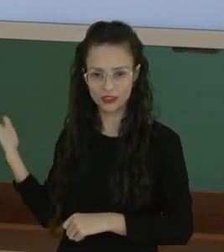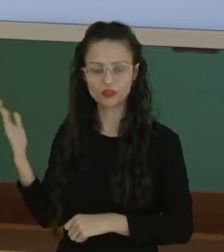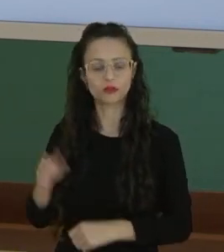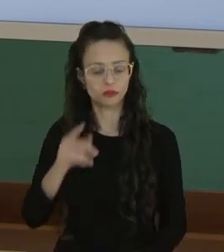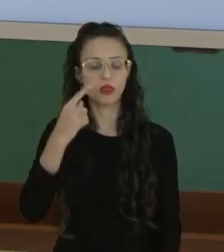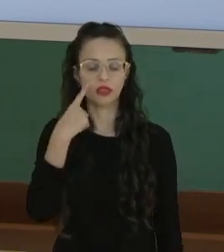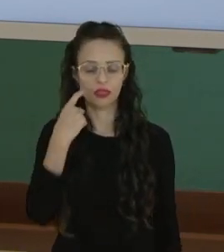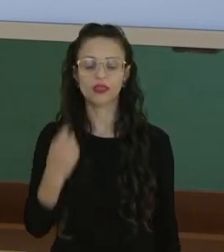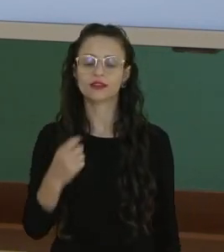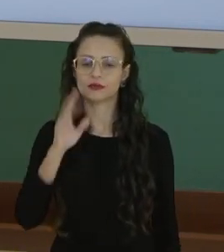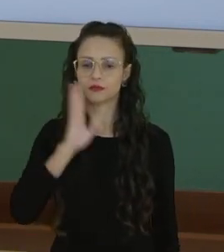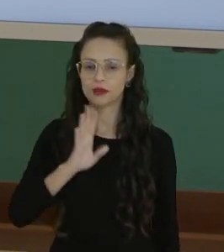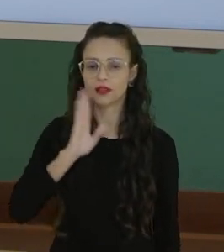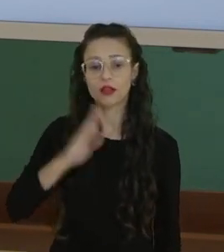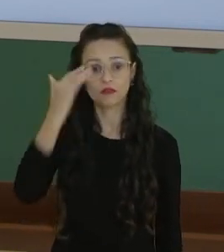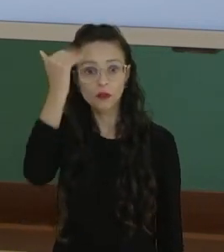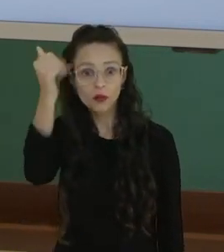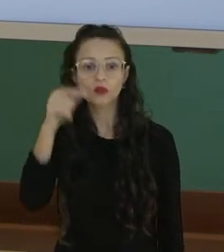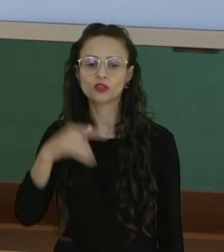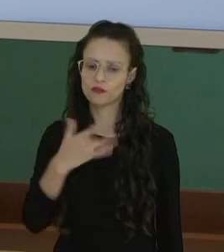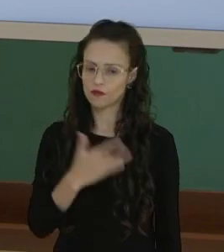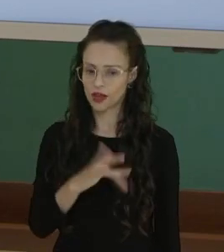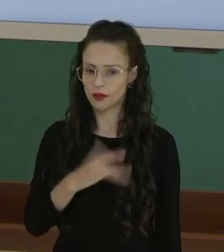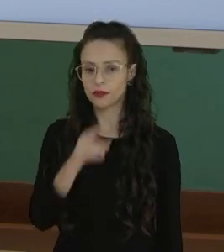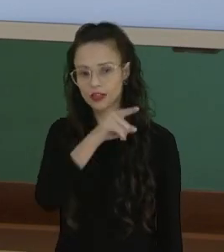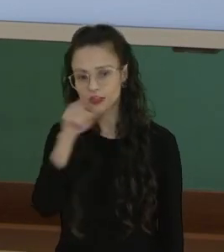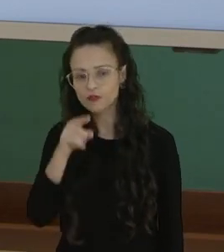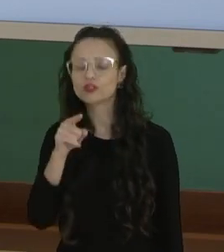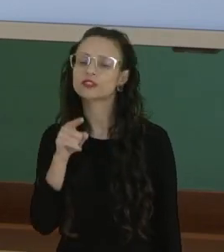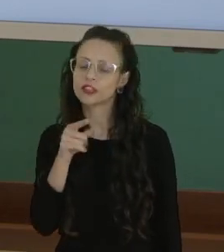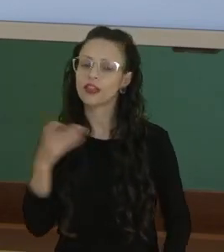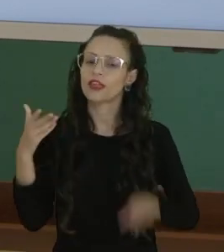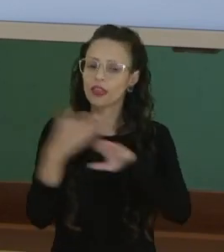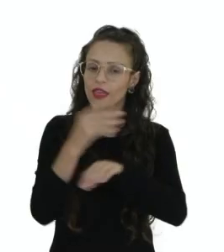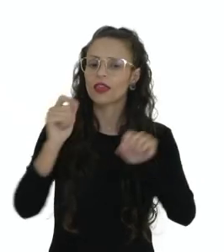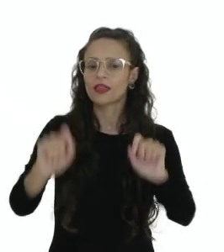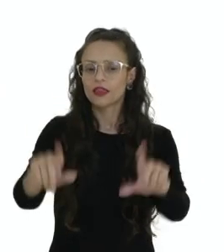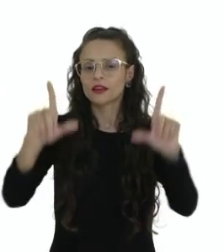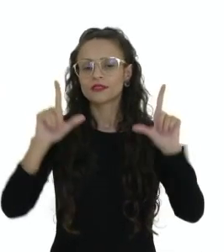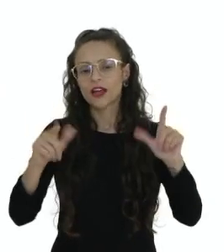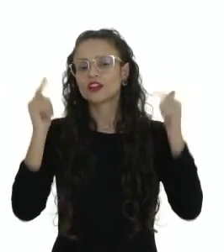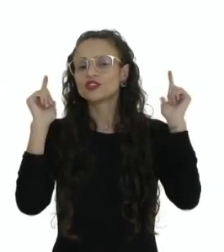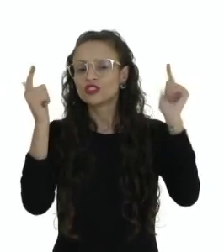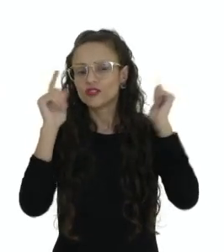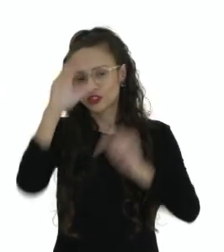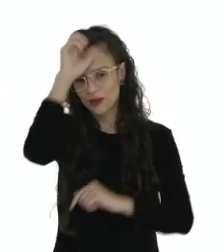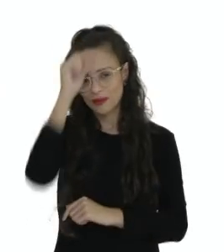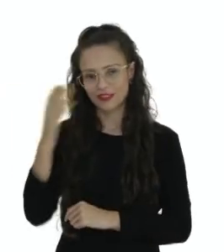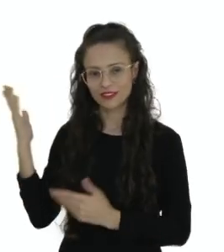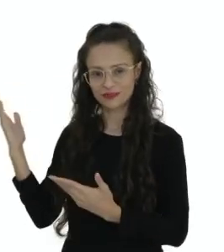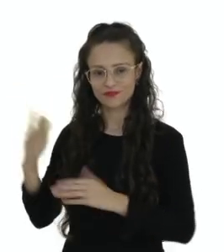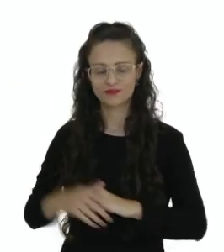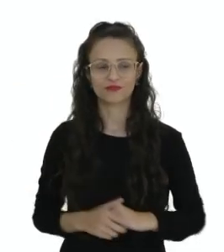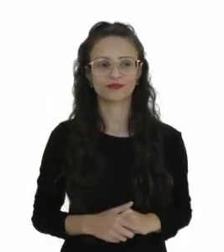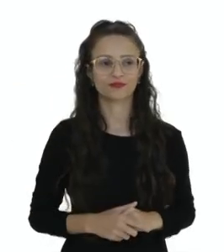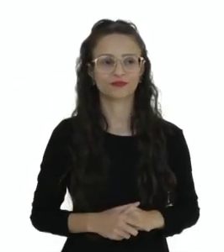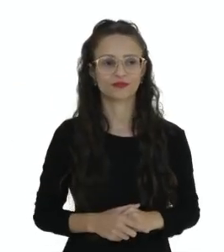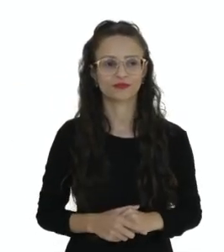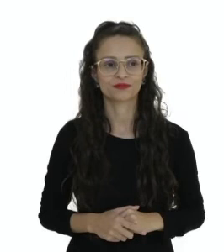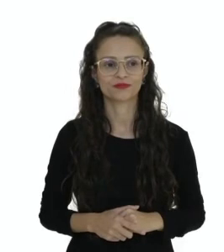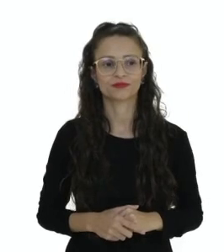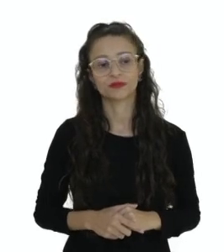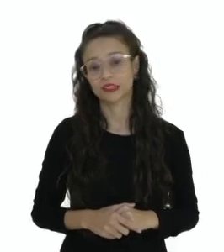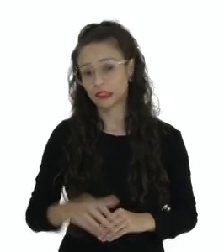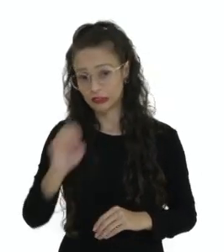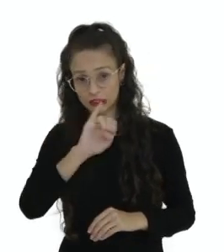bem interessante, é bem conhecido e vale a pena você gastar um tempo e se divertir aprendendo aí. E depois disso aí, caso